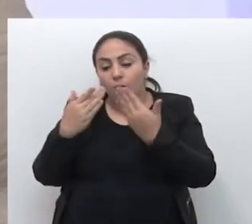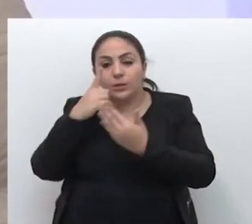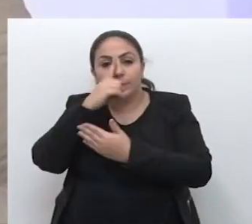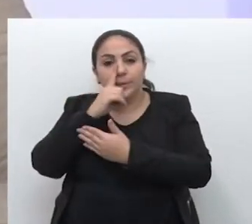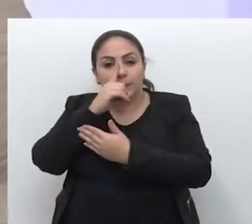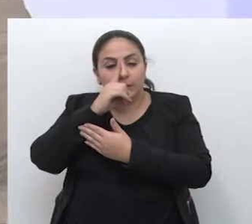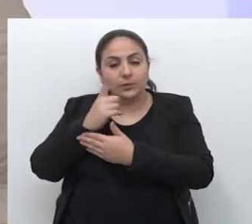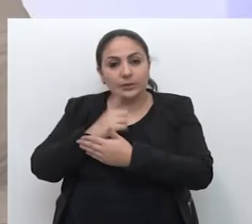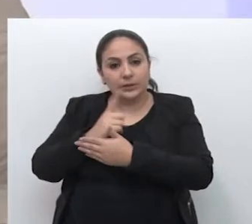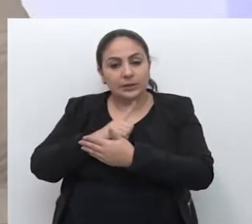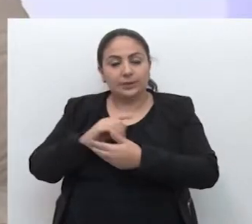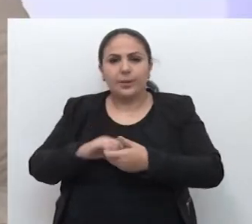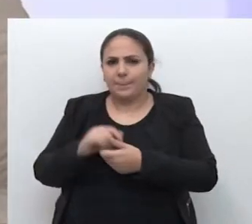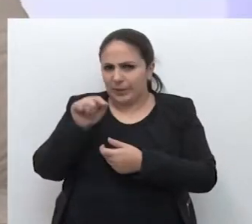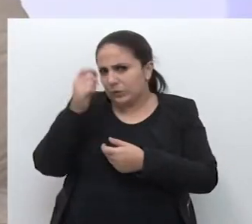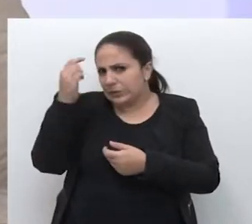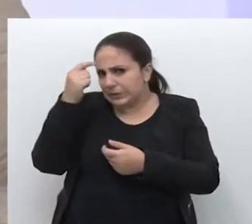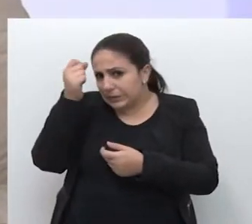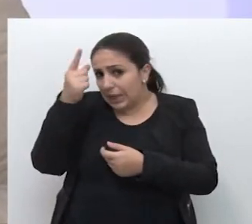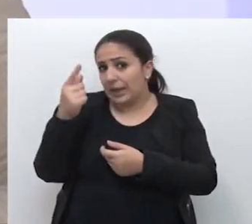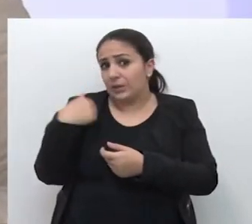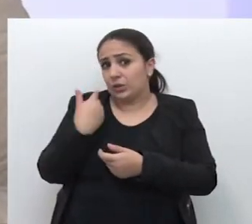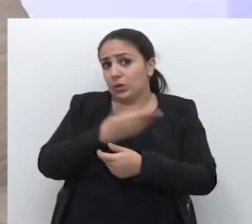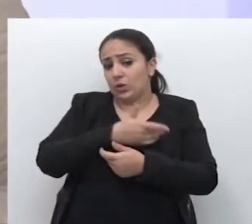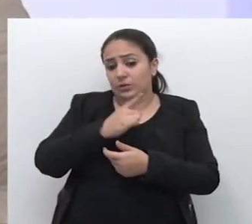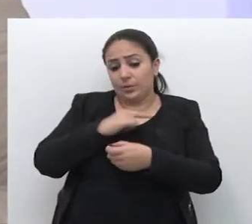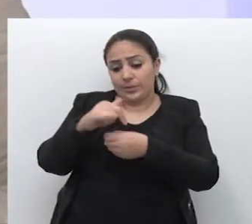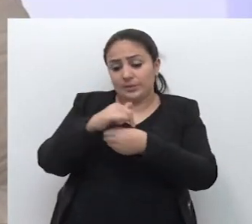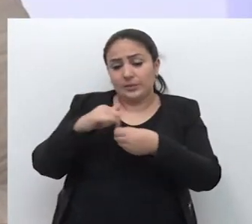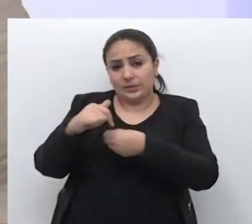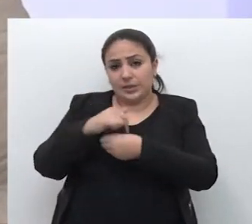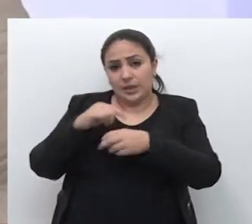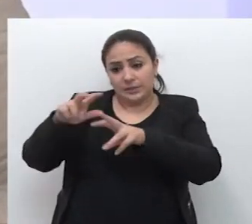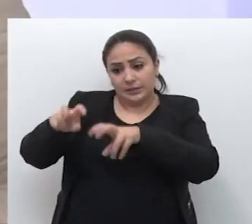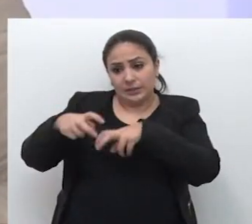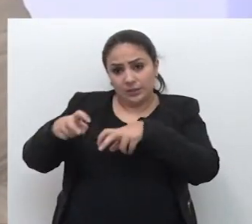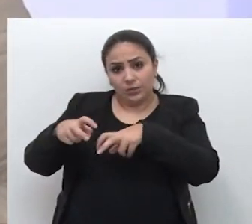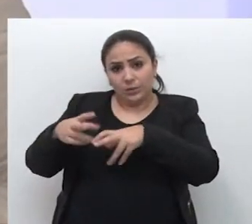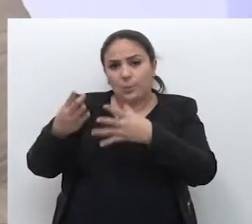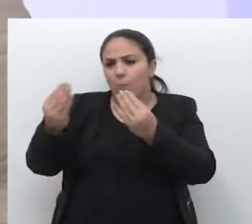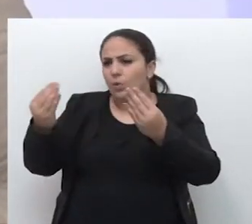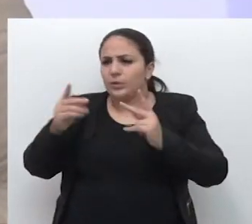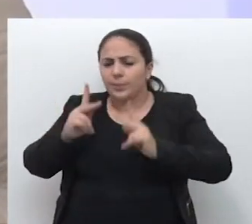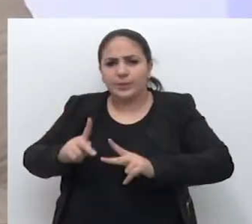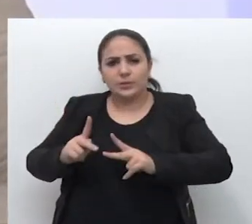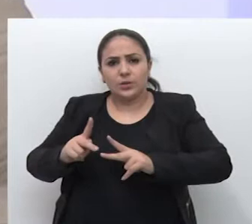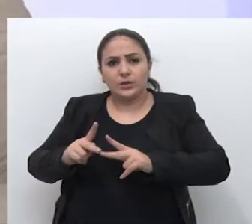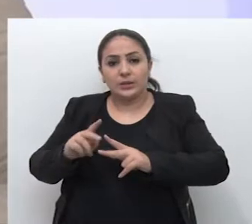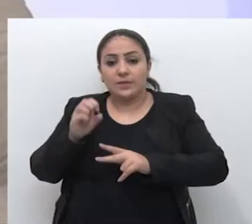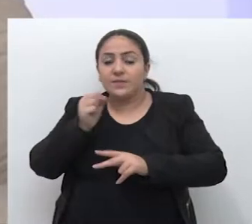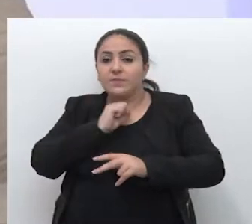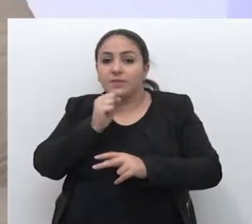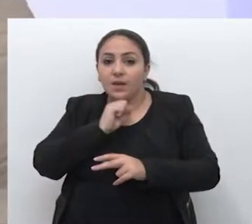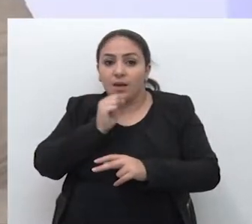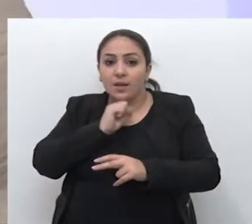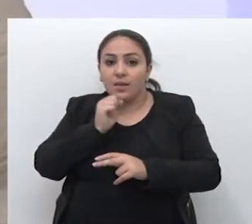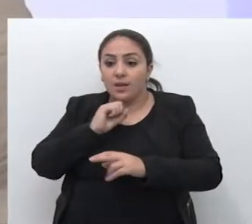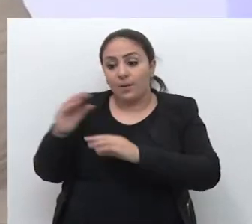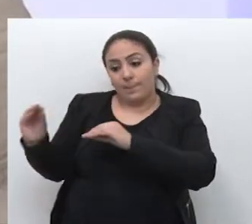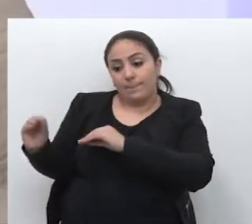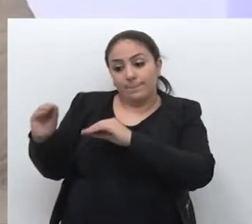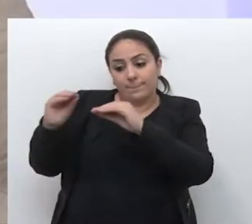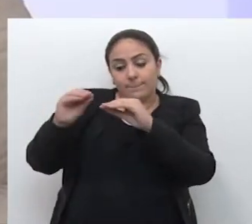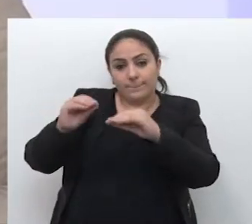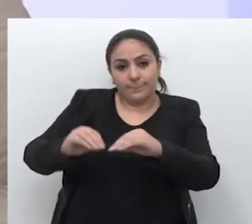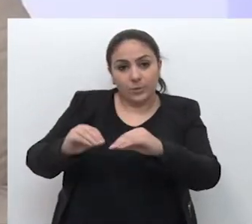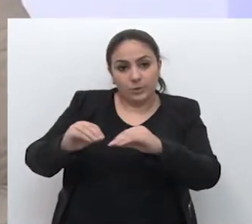nós mostramos os perigos que estão enfrentando. Para vocês terem uma ideia, nós somos uma cidade do interior que muitas pessoas, quando ficam idosas,